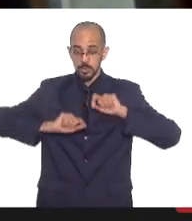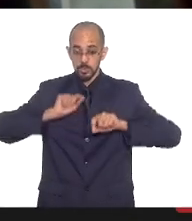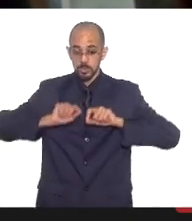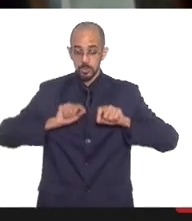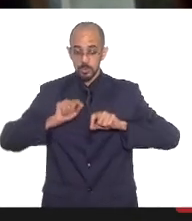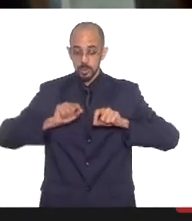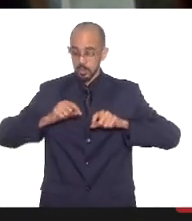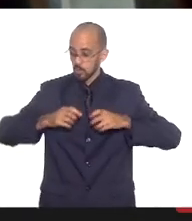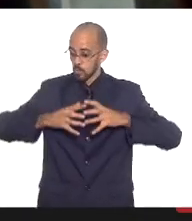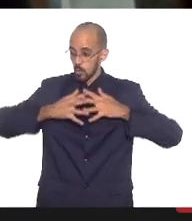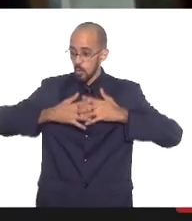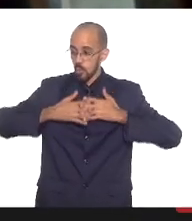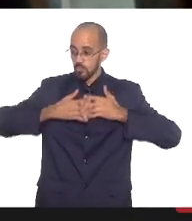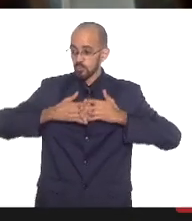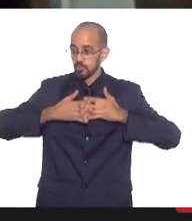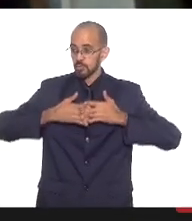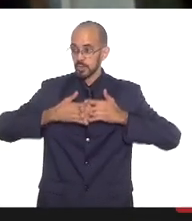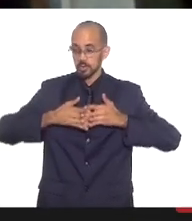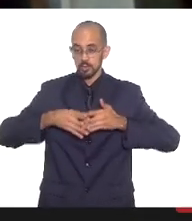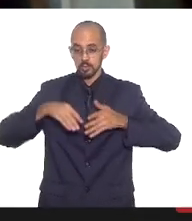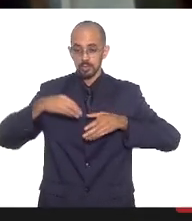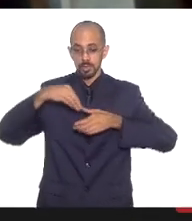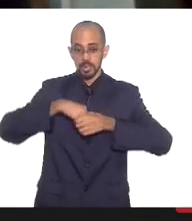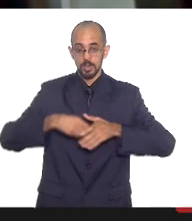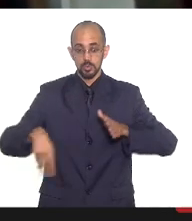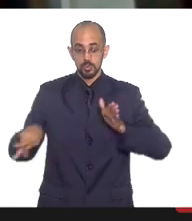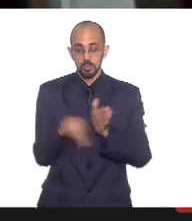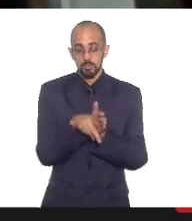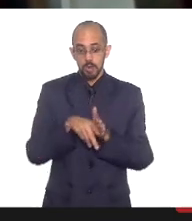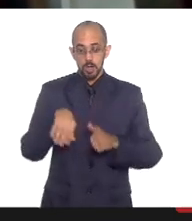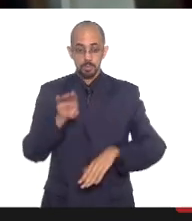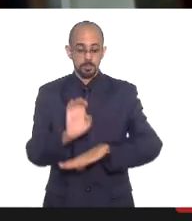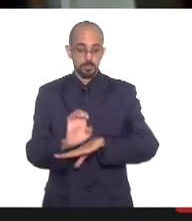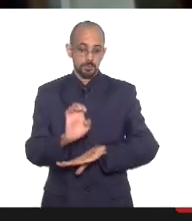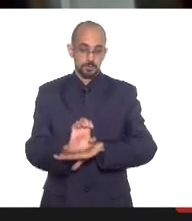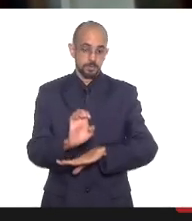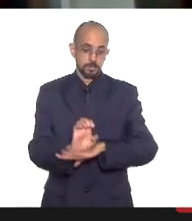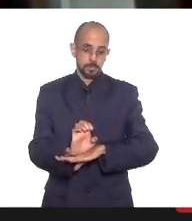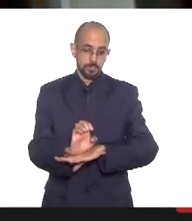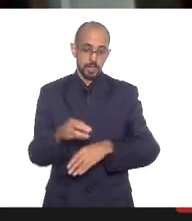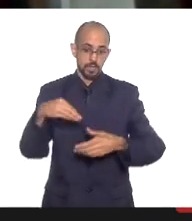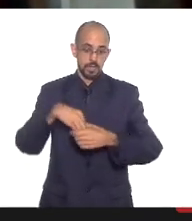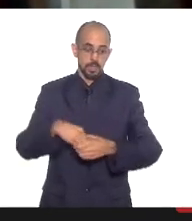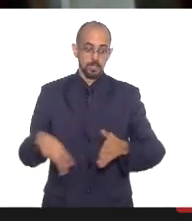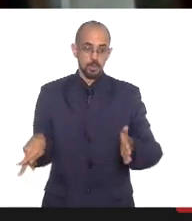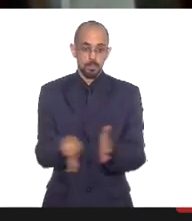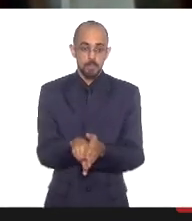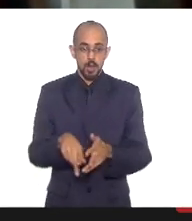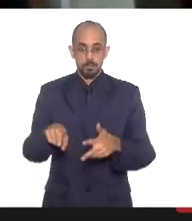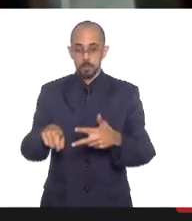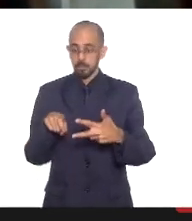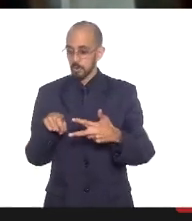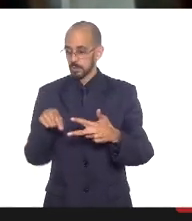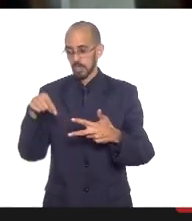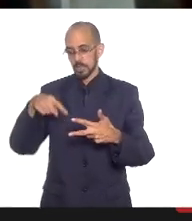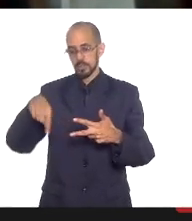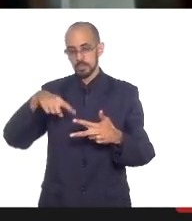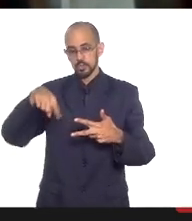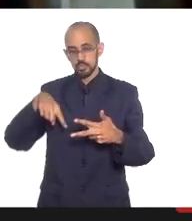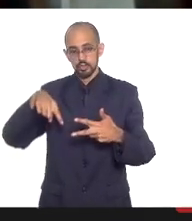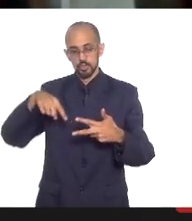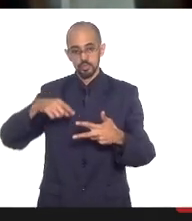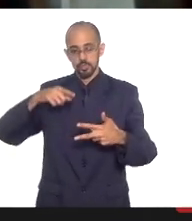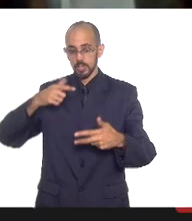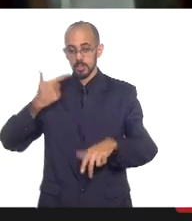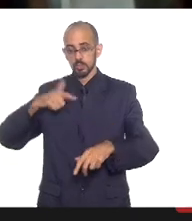consultant dentro do próprio status né Vocês dentro do próprio poder às vezes ele